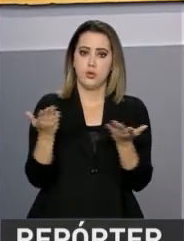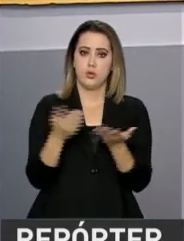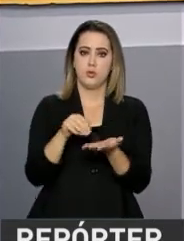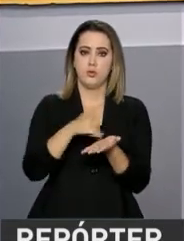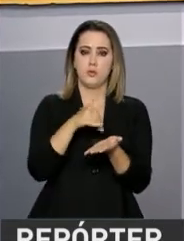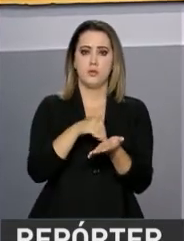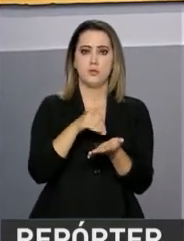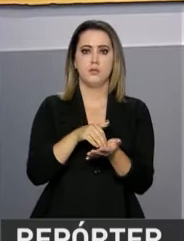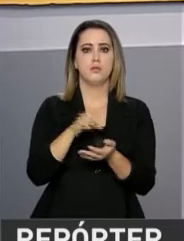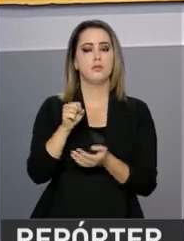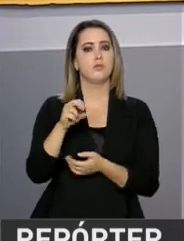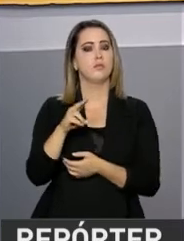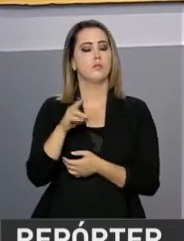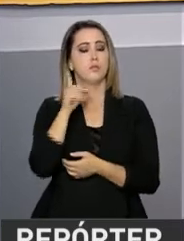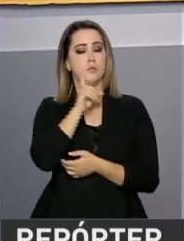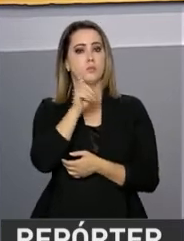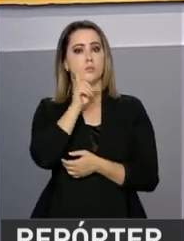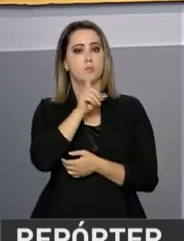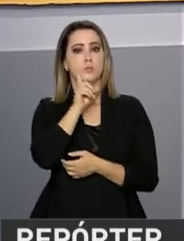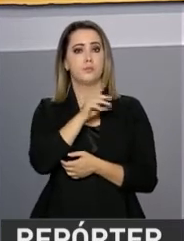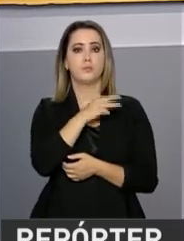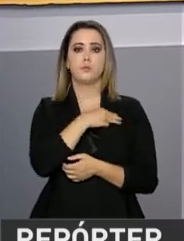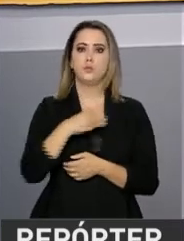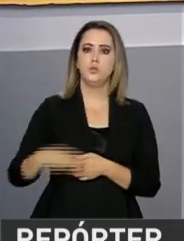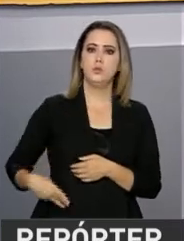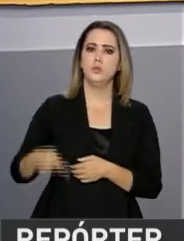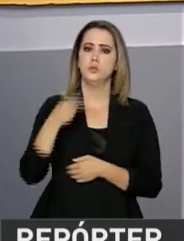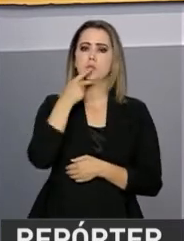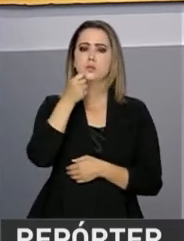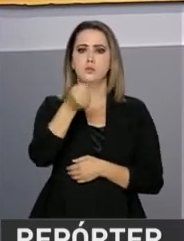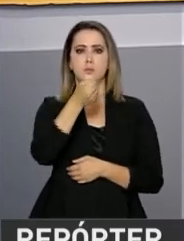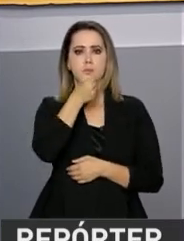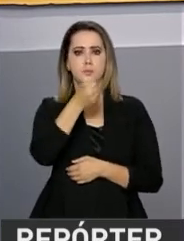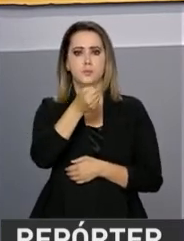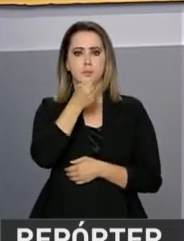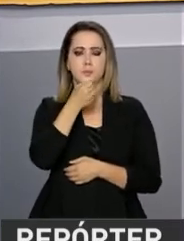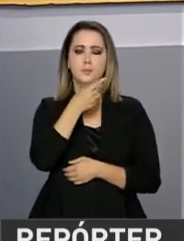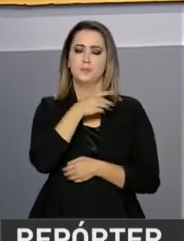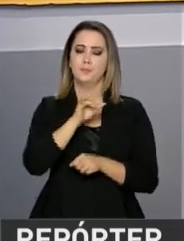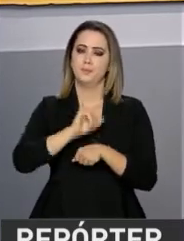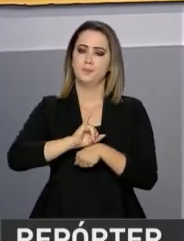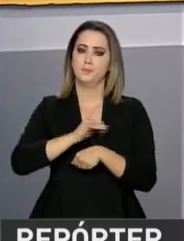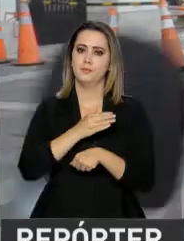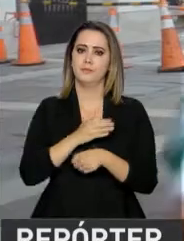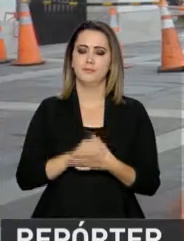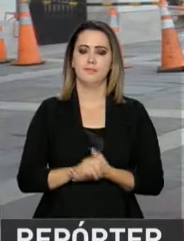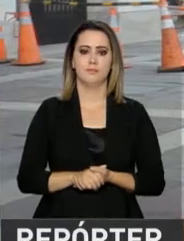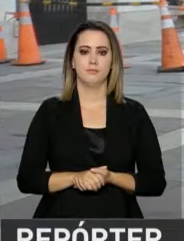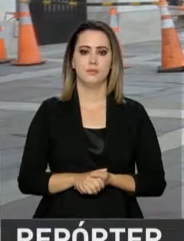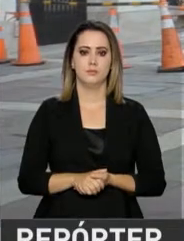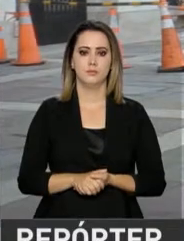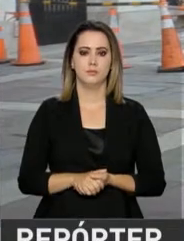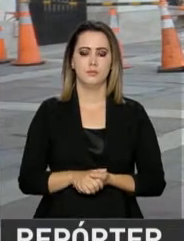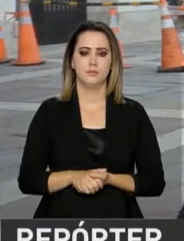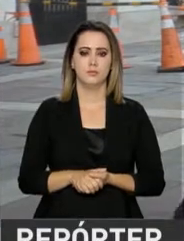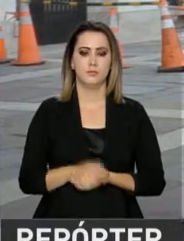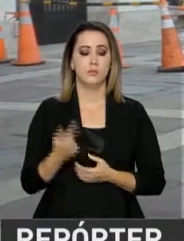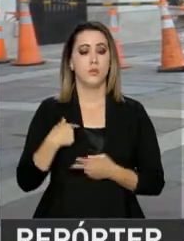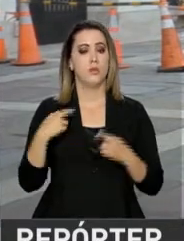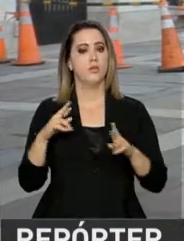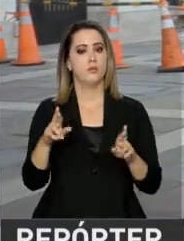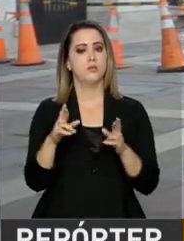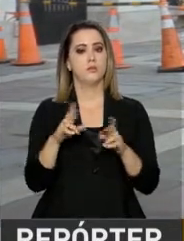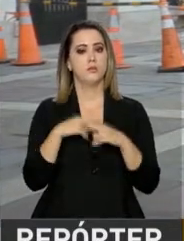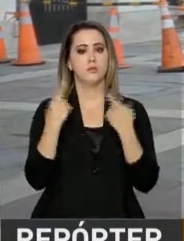antes da reunião o ministro do brasil falou com a reportagem da nbr em boston espero fazer uma